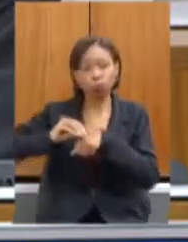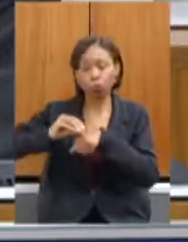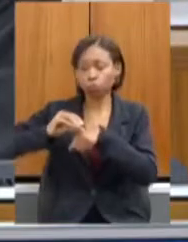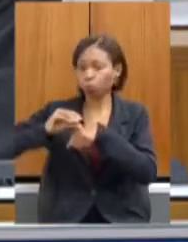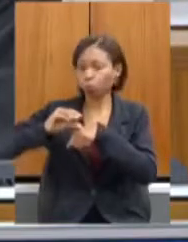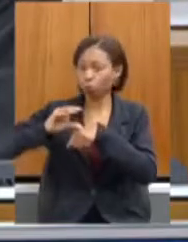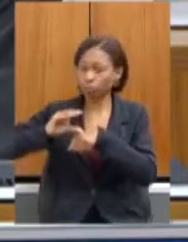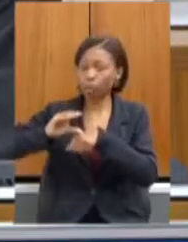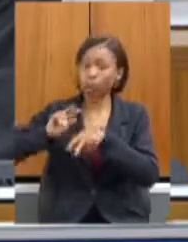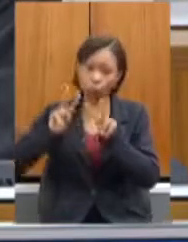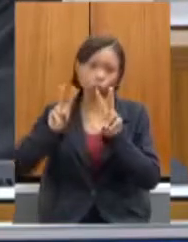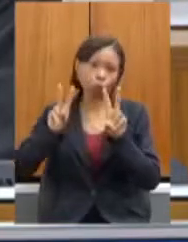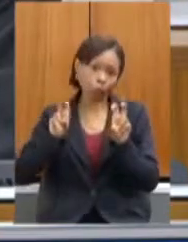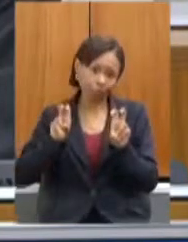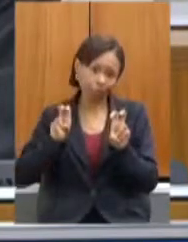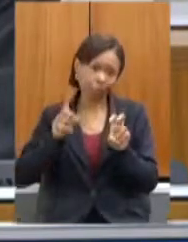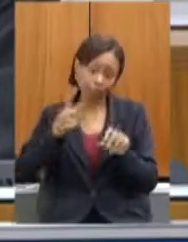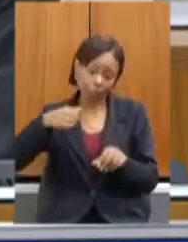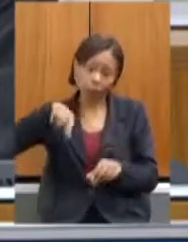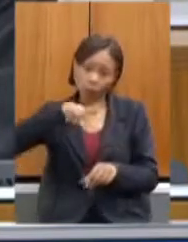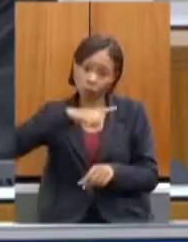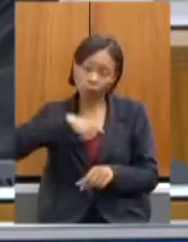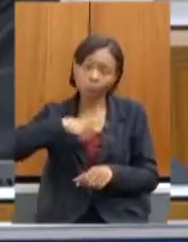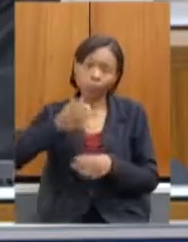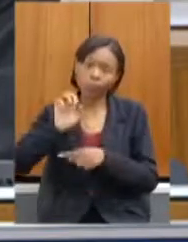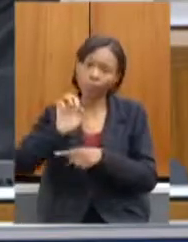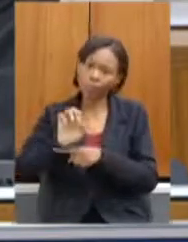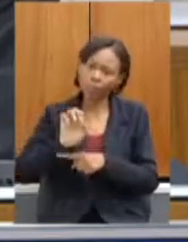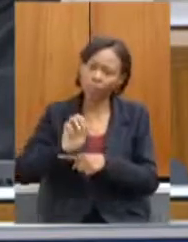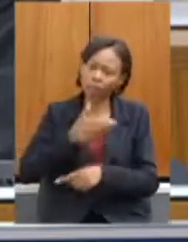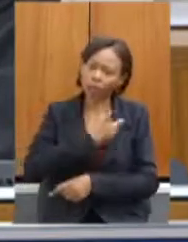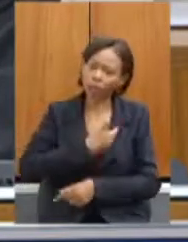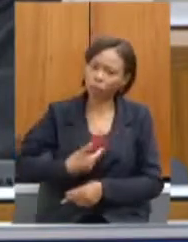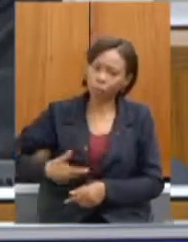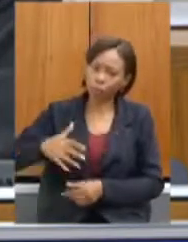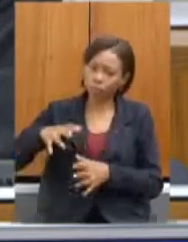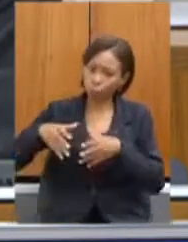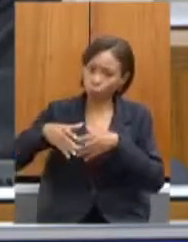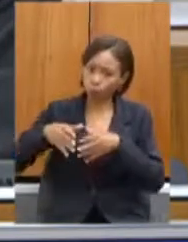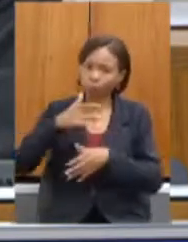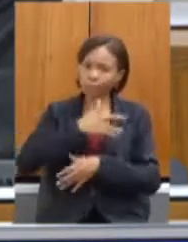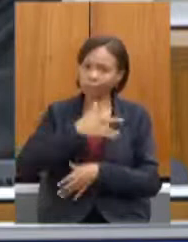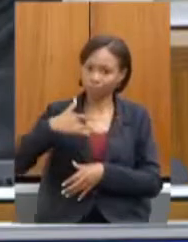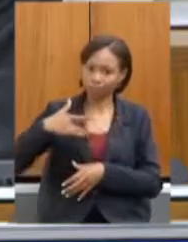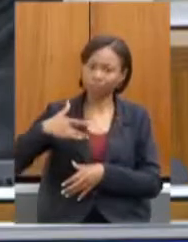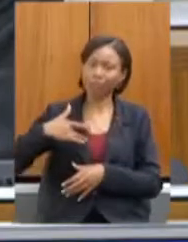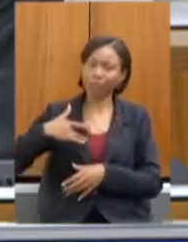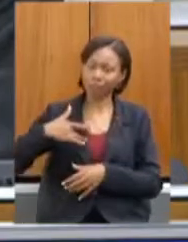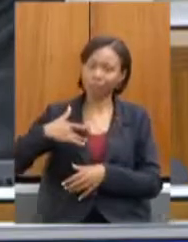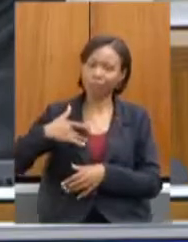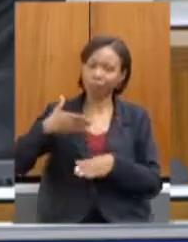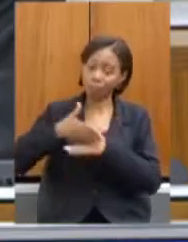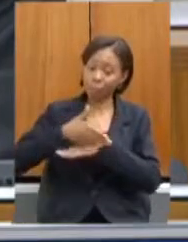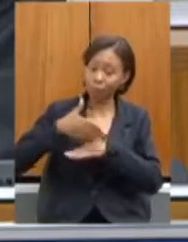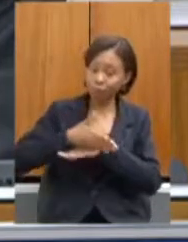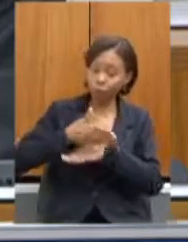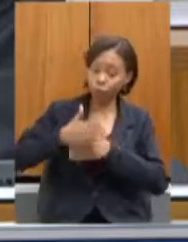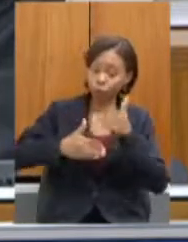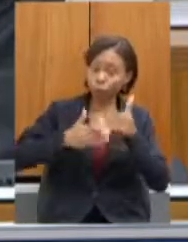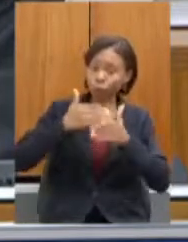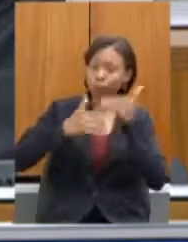a gente o estado enquanto grupo da Saúde participe também do desenvolvimento da ciência